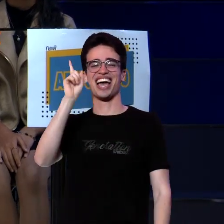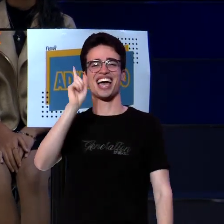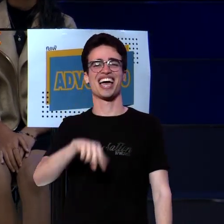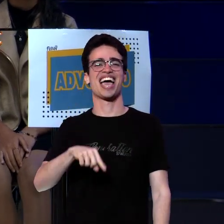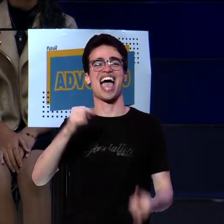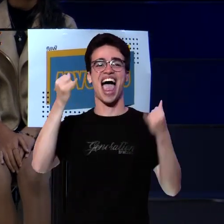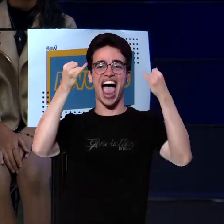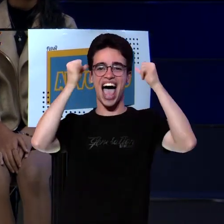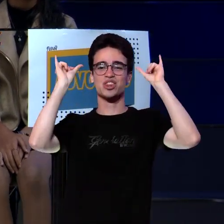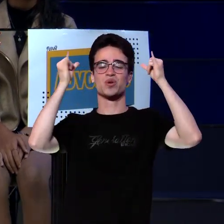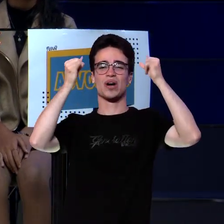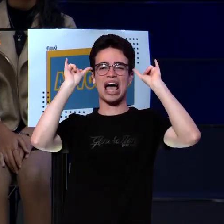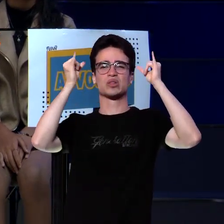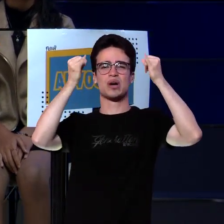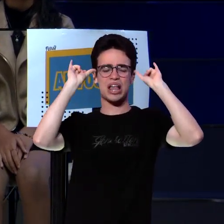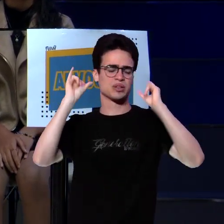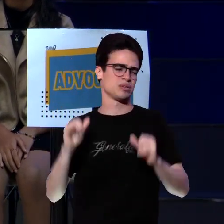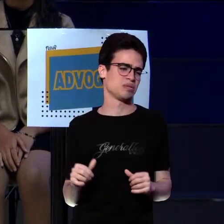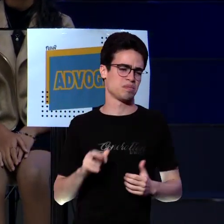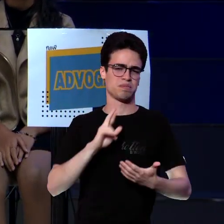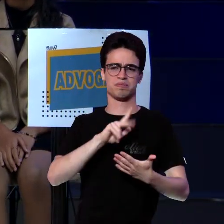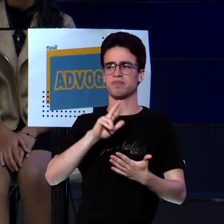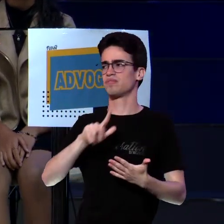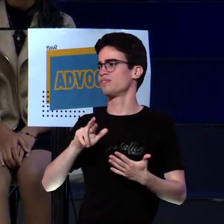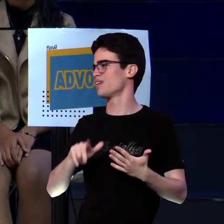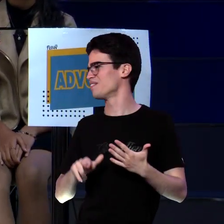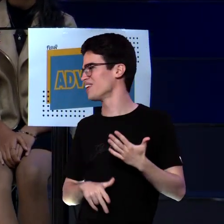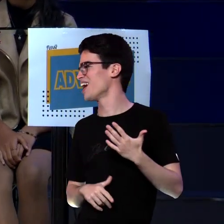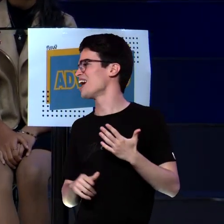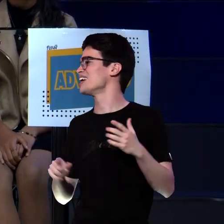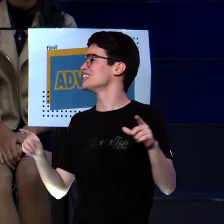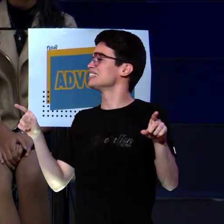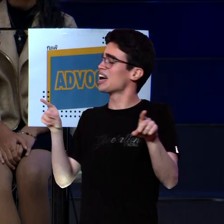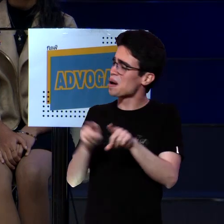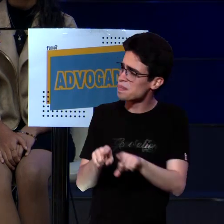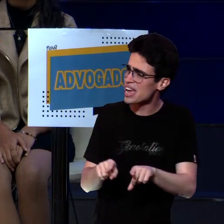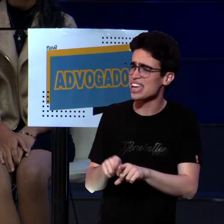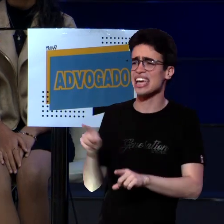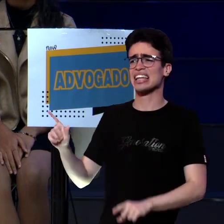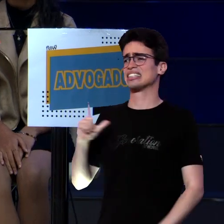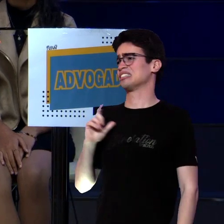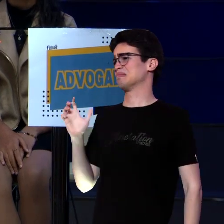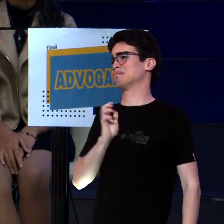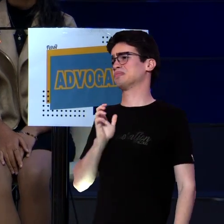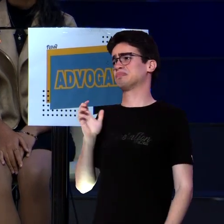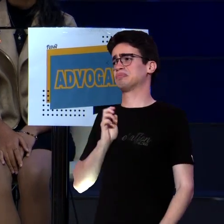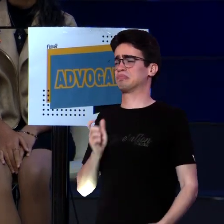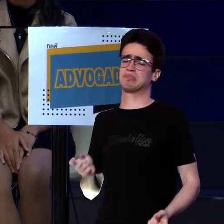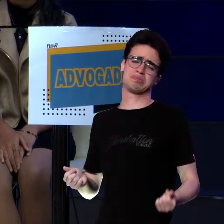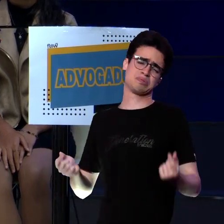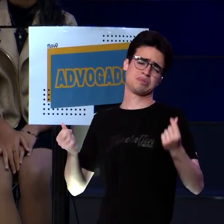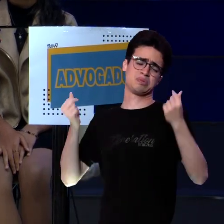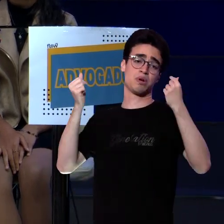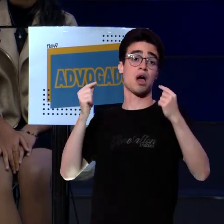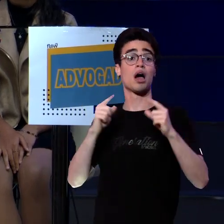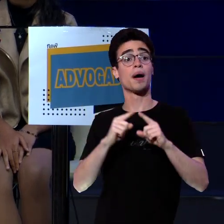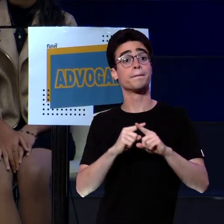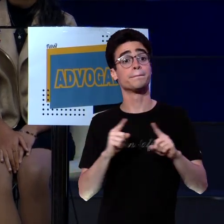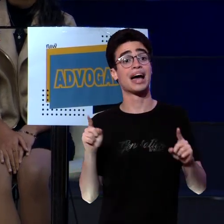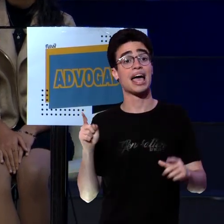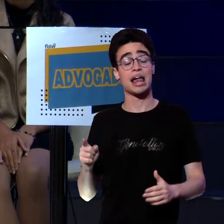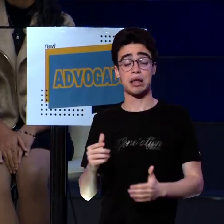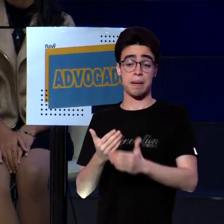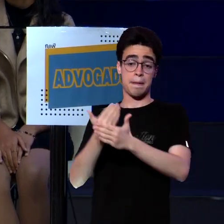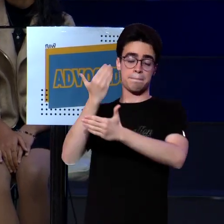Enfim, gado demais. E ele tinha tudo, só que do nada ele perdeu